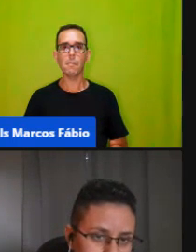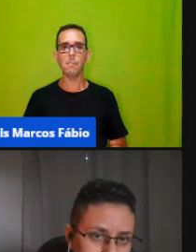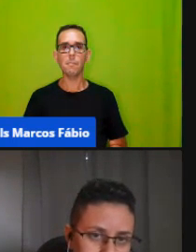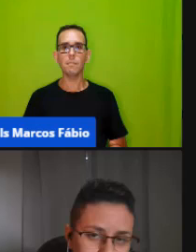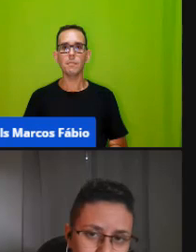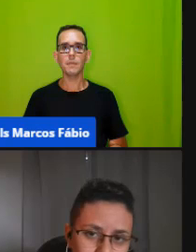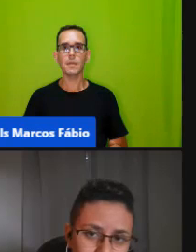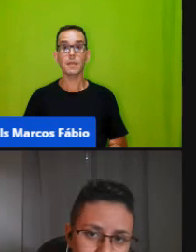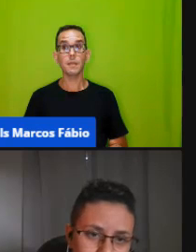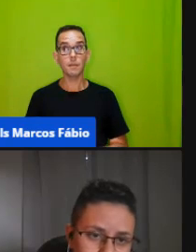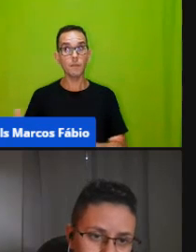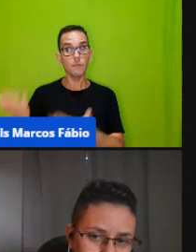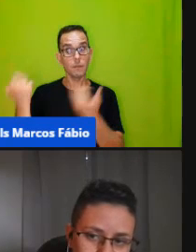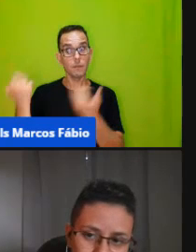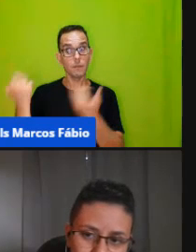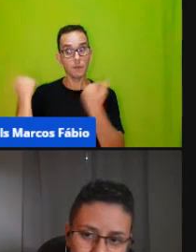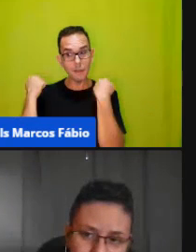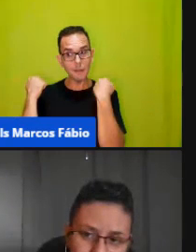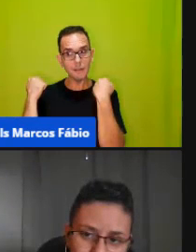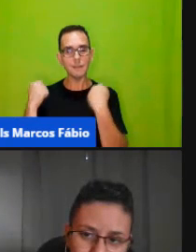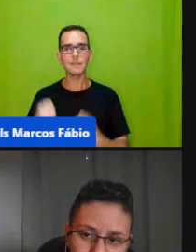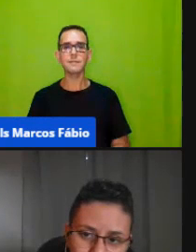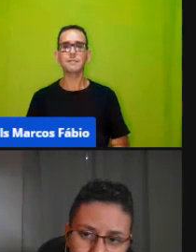Vamos lá?